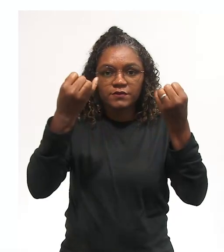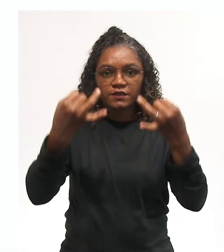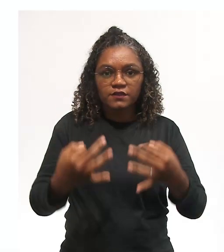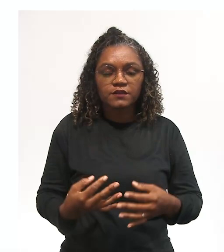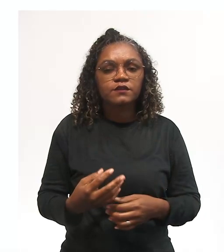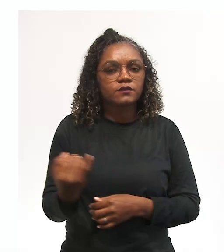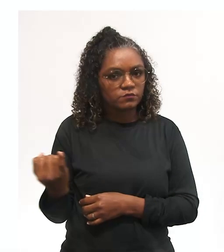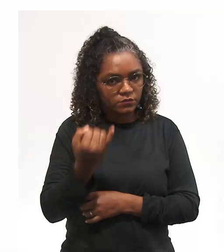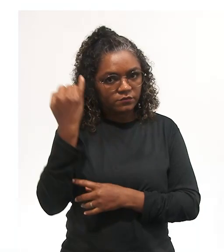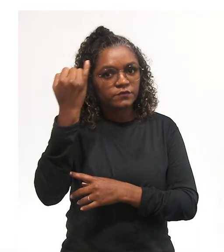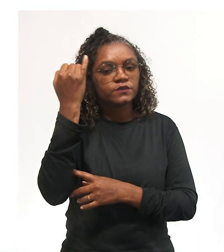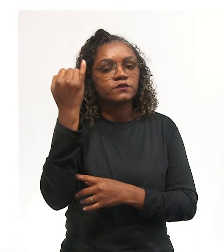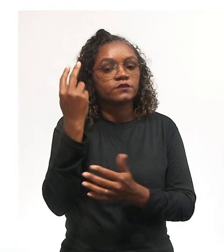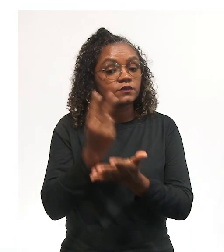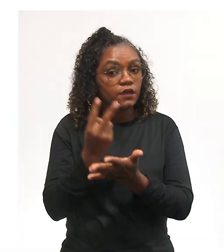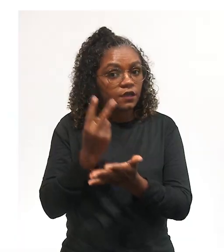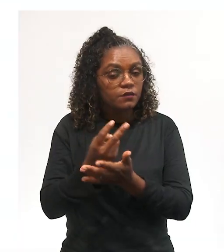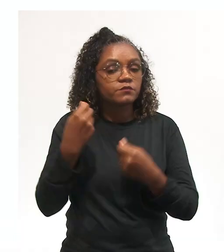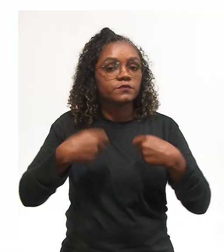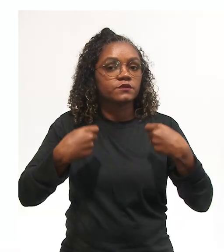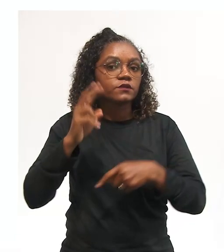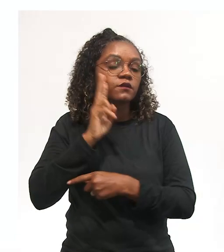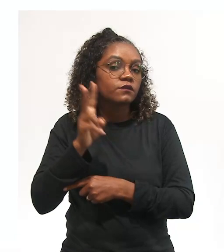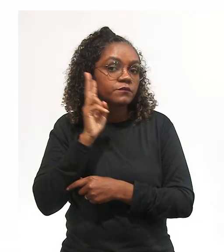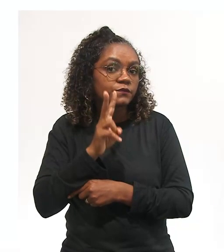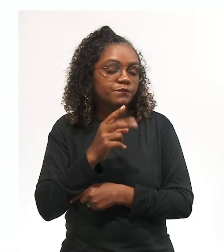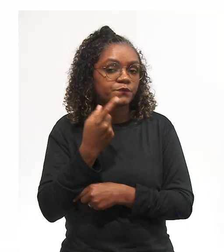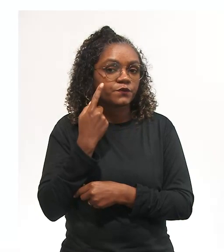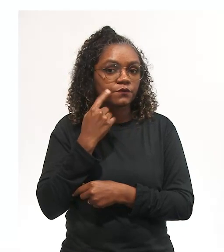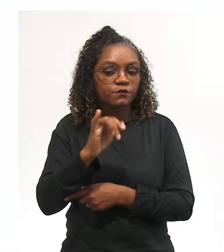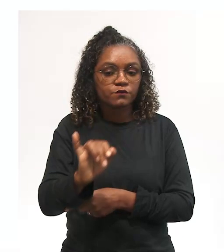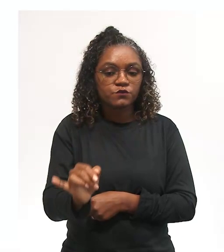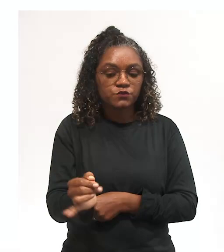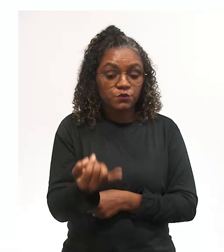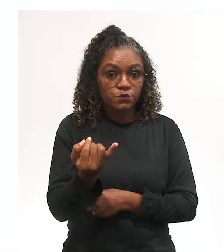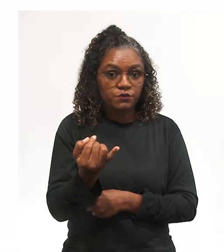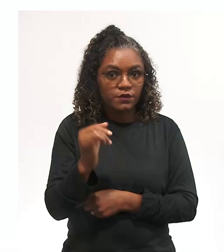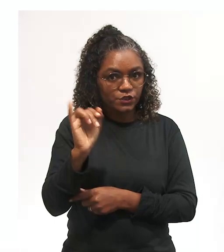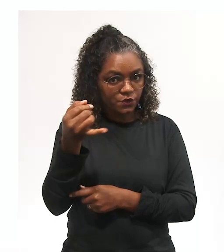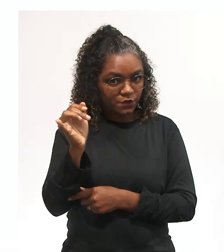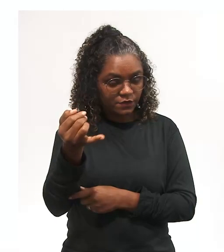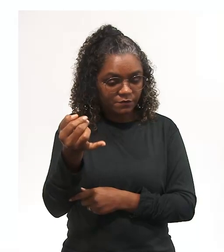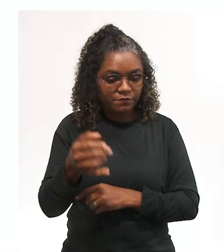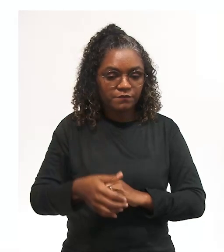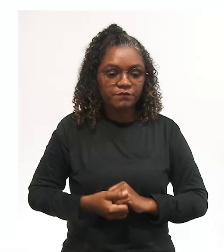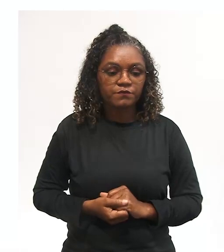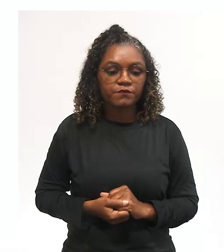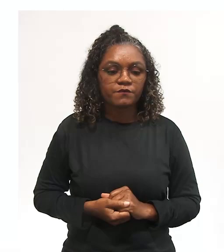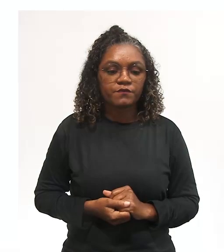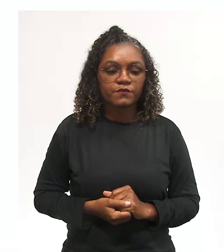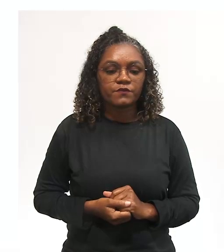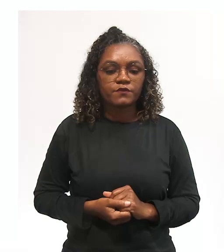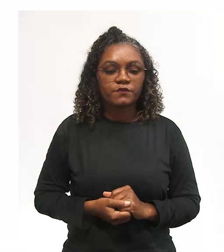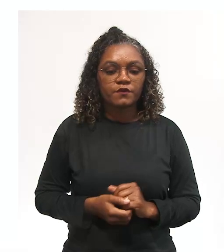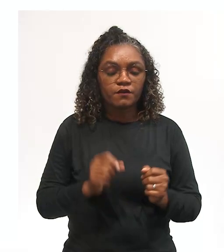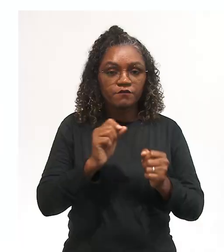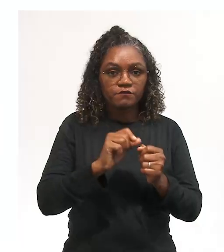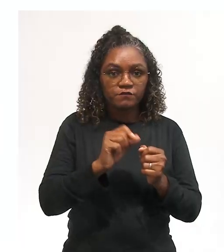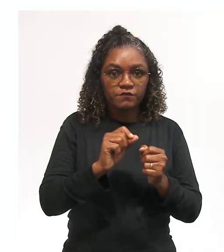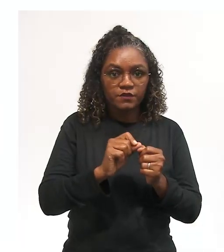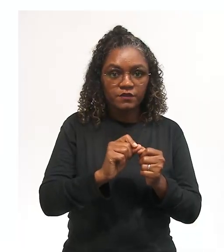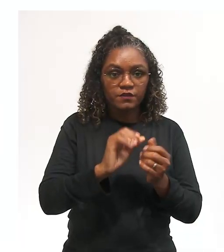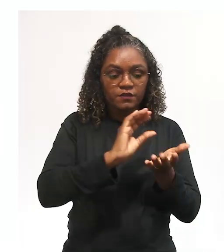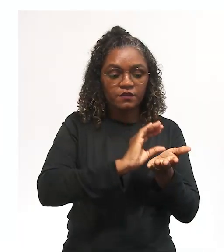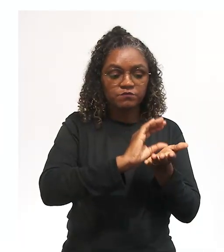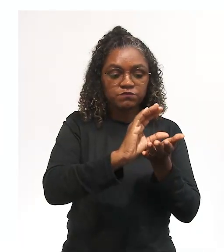ser ressaltada. Os juros, J, produzidos por um capital